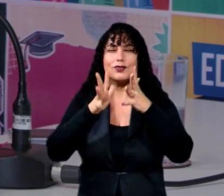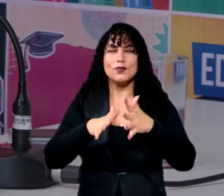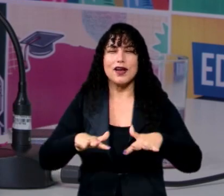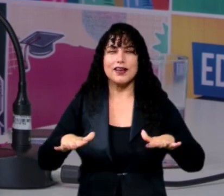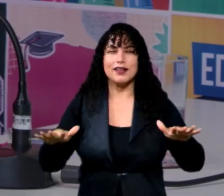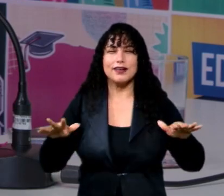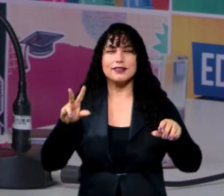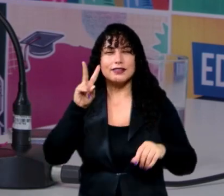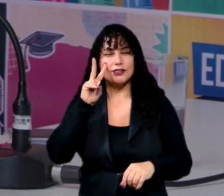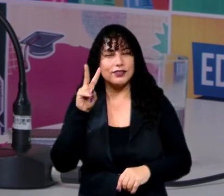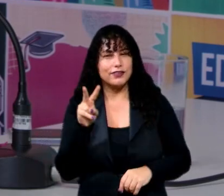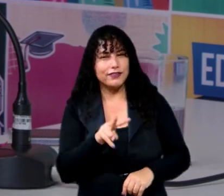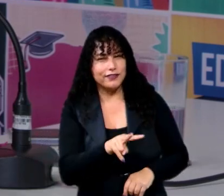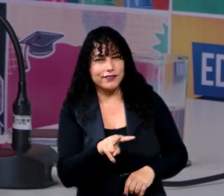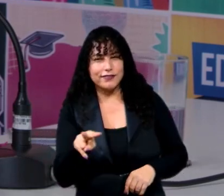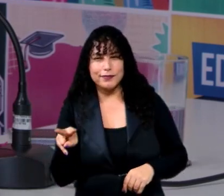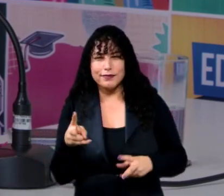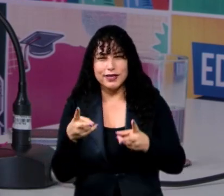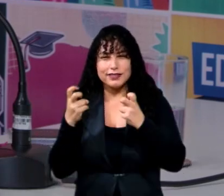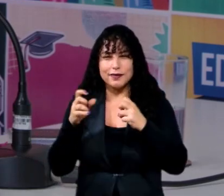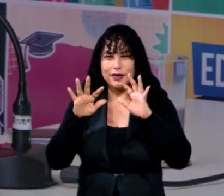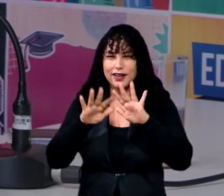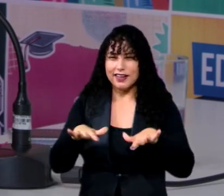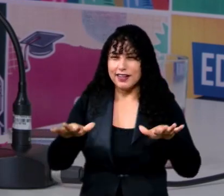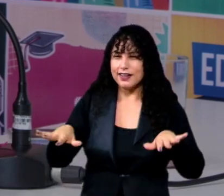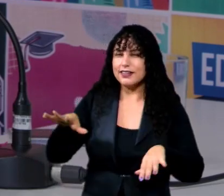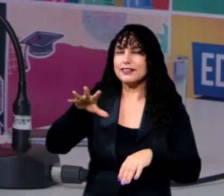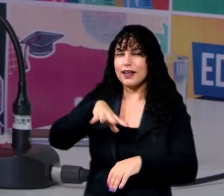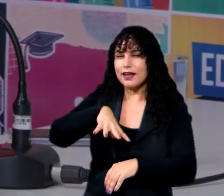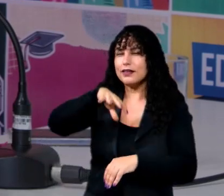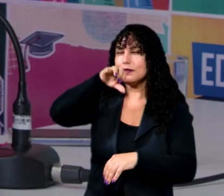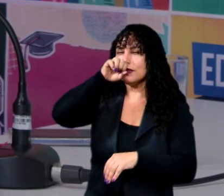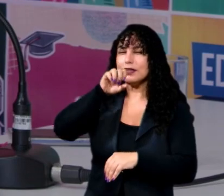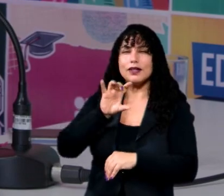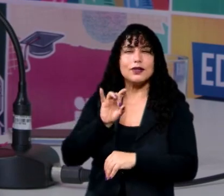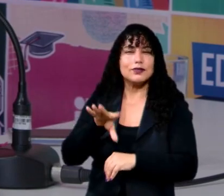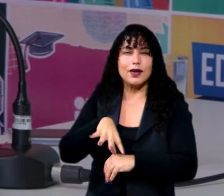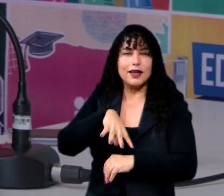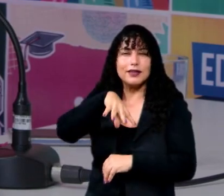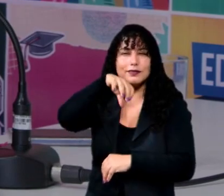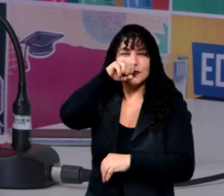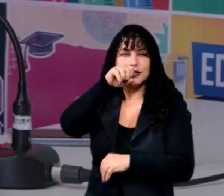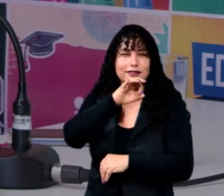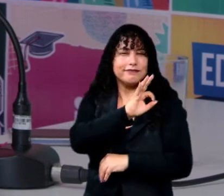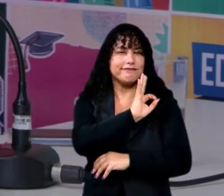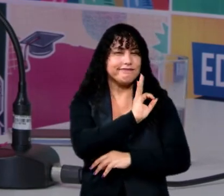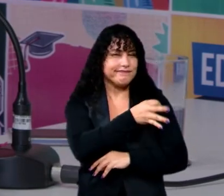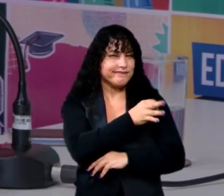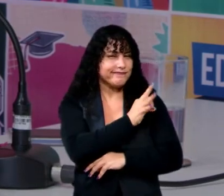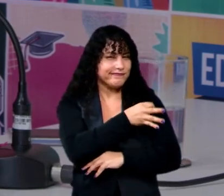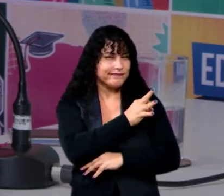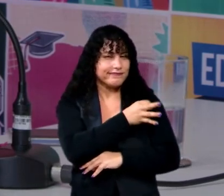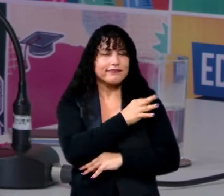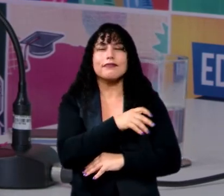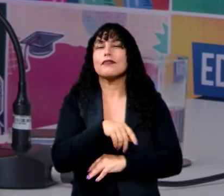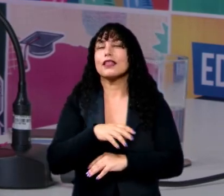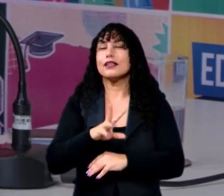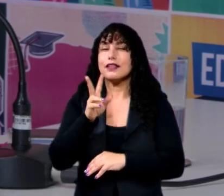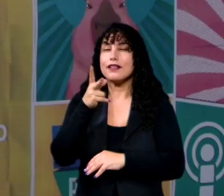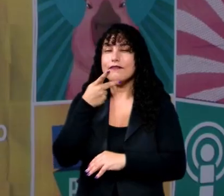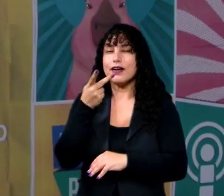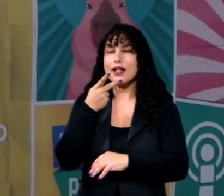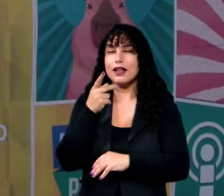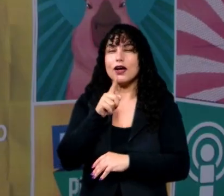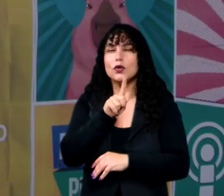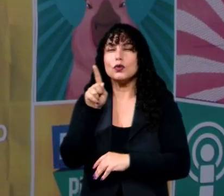Quando a gente vê uma criança Isso. respirar, só está respirando. Exatamente. Então, você está falando do